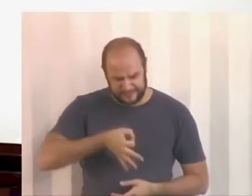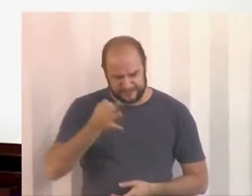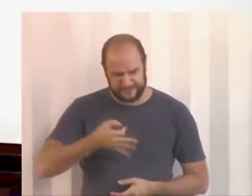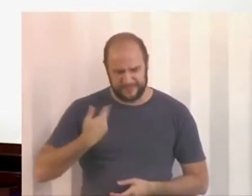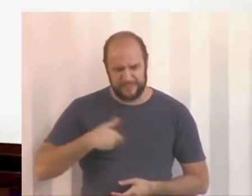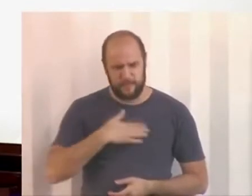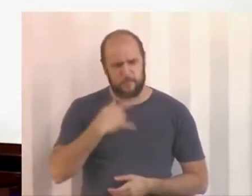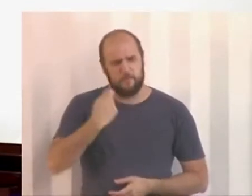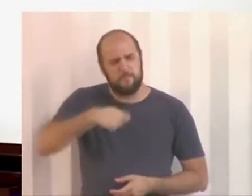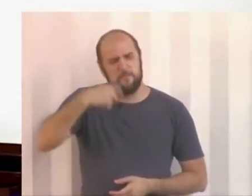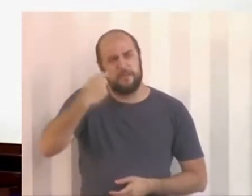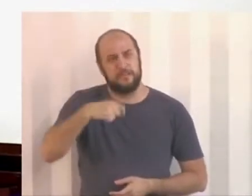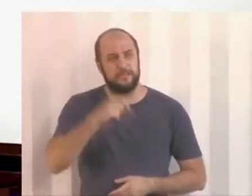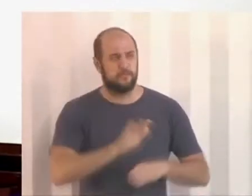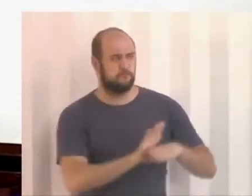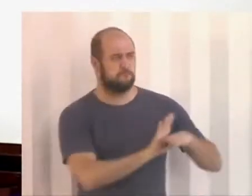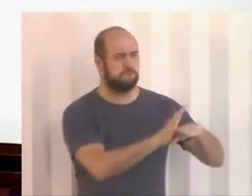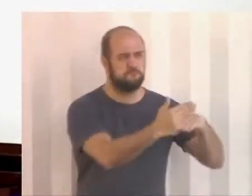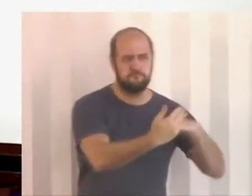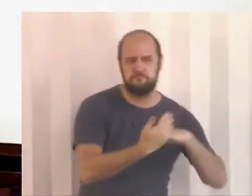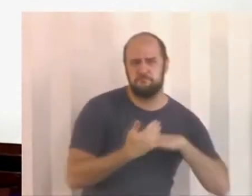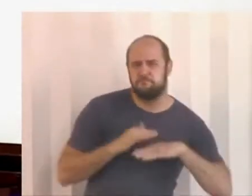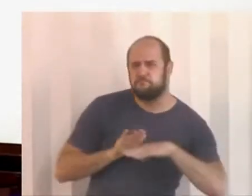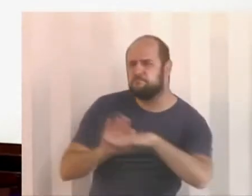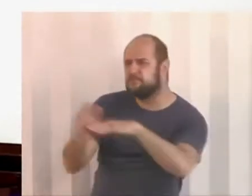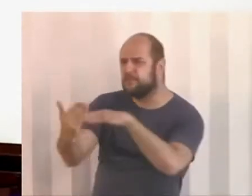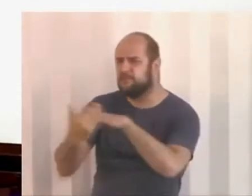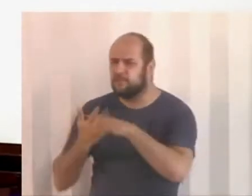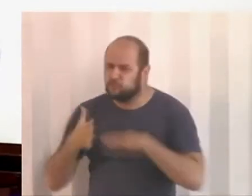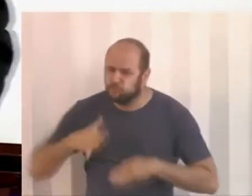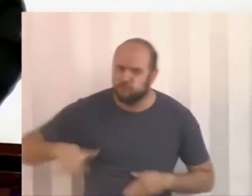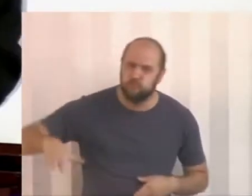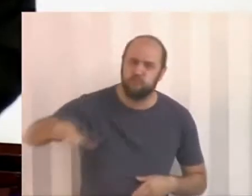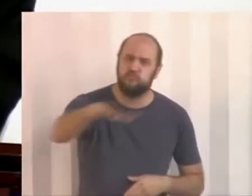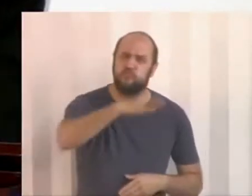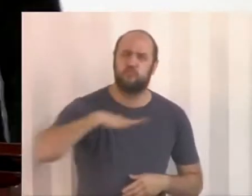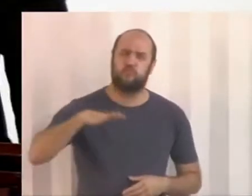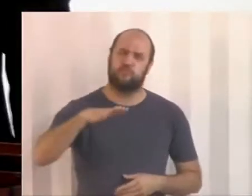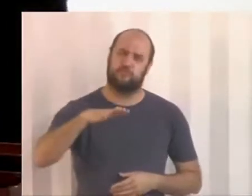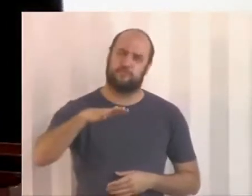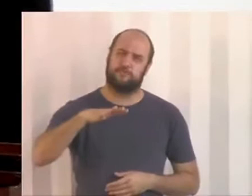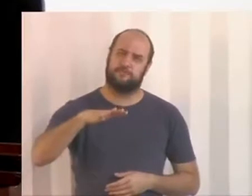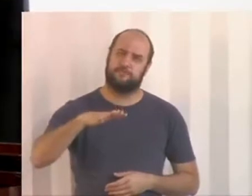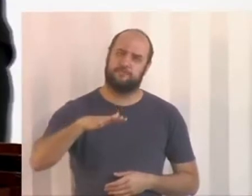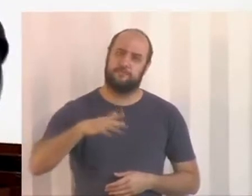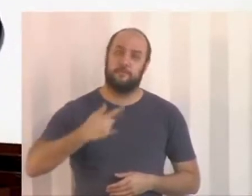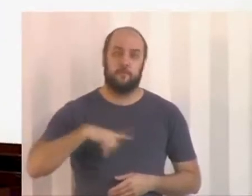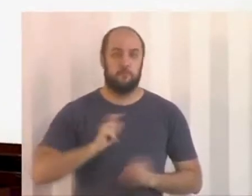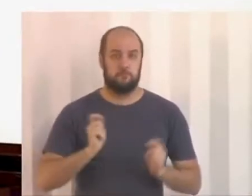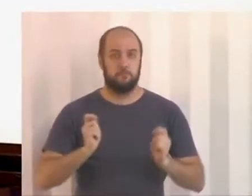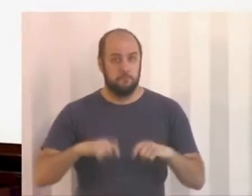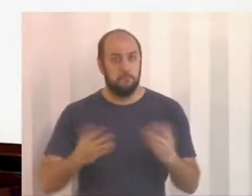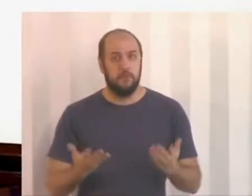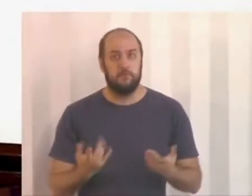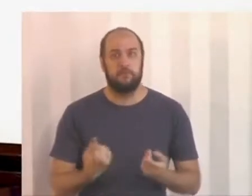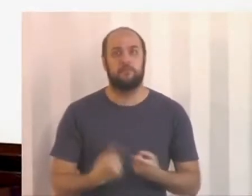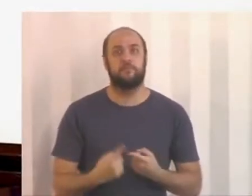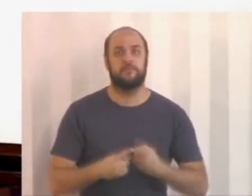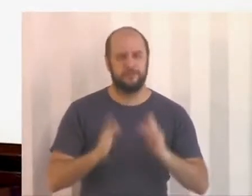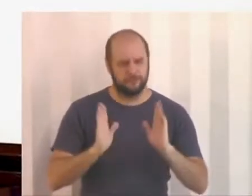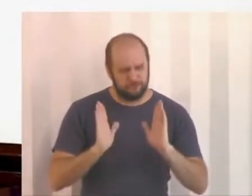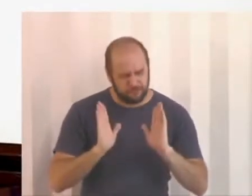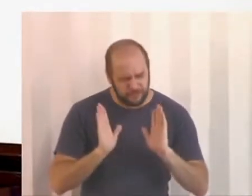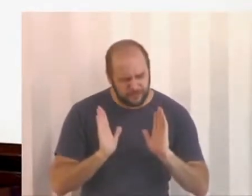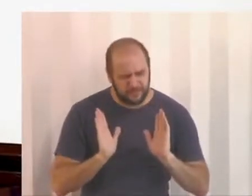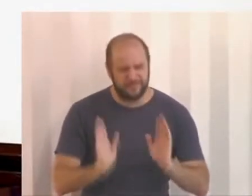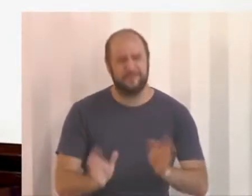precisamos ajudar uns aos outros. E nós podemos fazer isso porque nós temos já